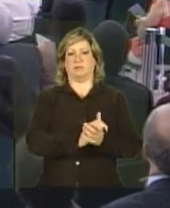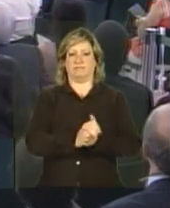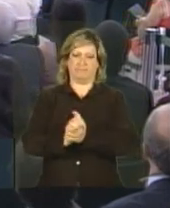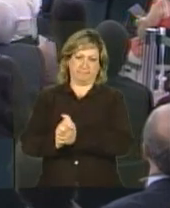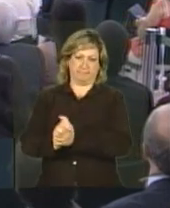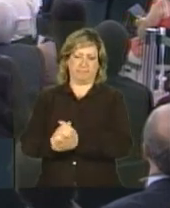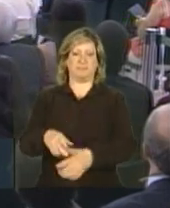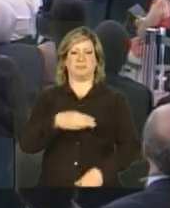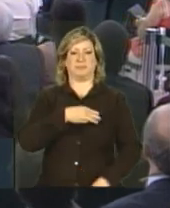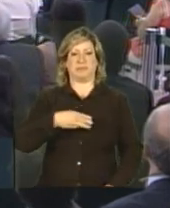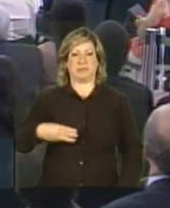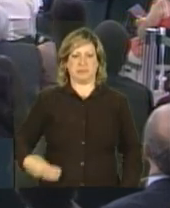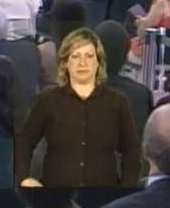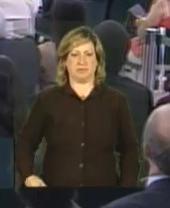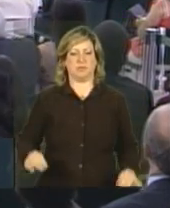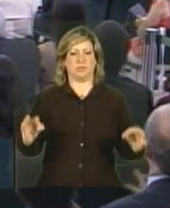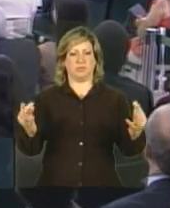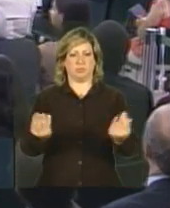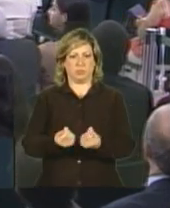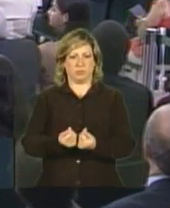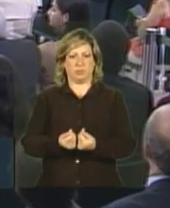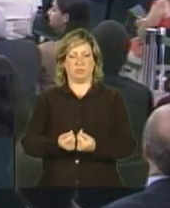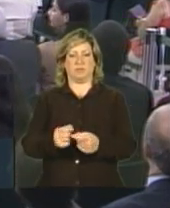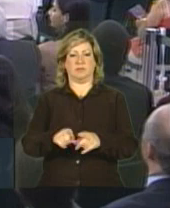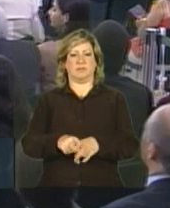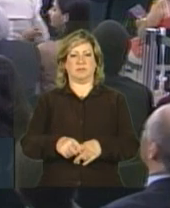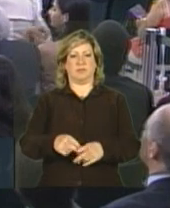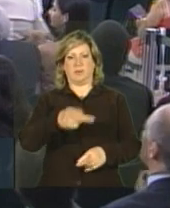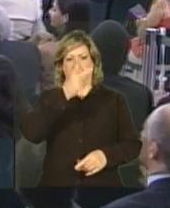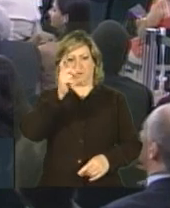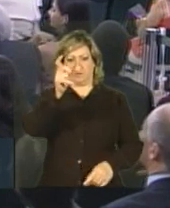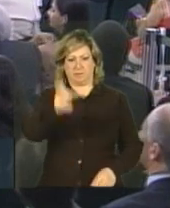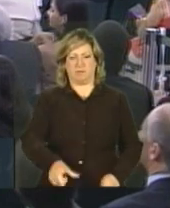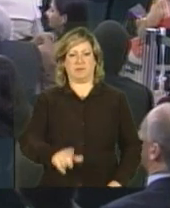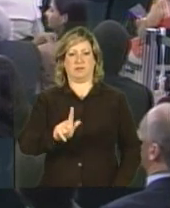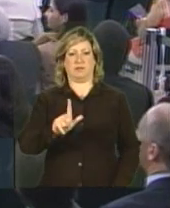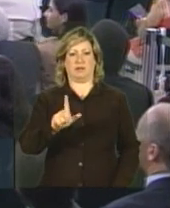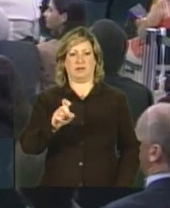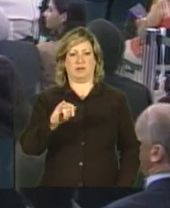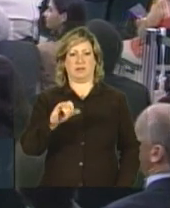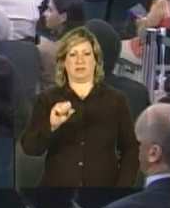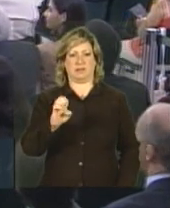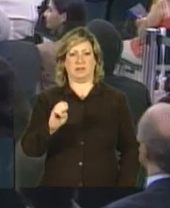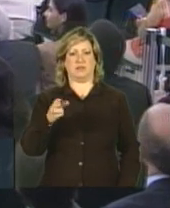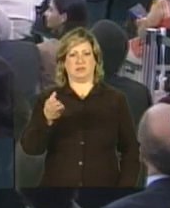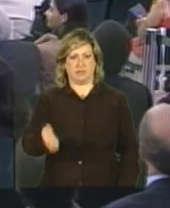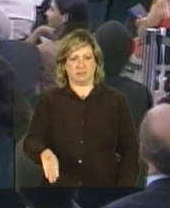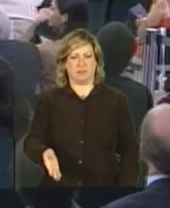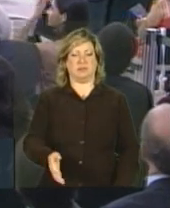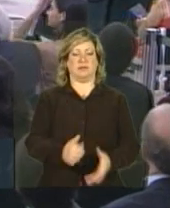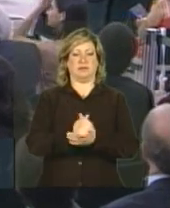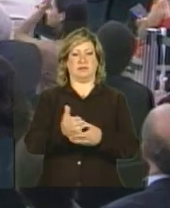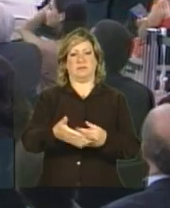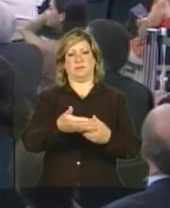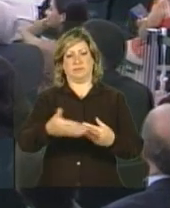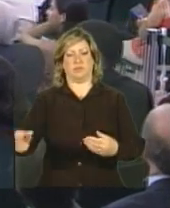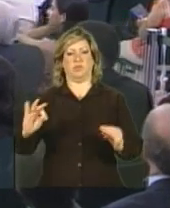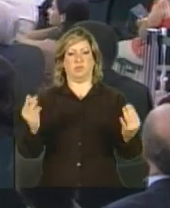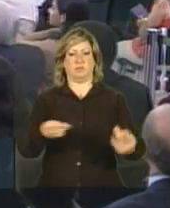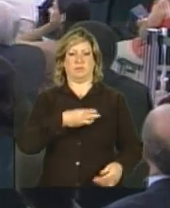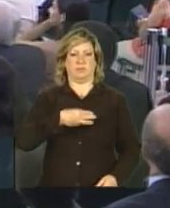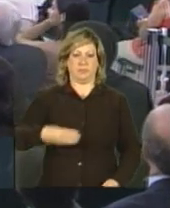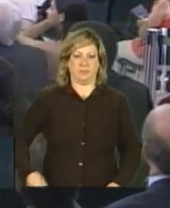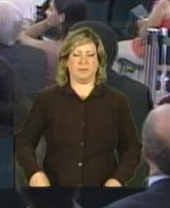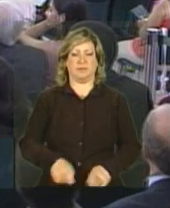os ministros, a pessoa da excelentíssima senhora Gleisi Hoffmann, da Casa Civil, e aqui presente, Fernando Haddad,